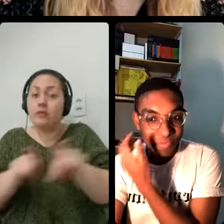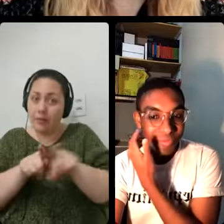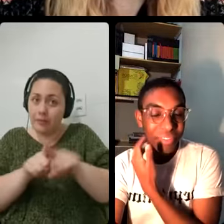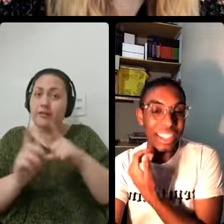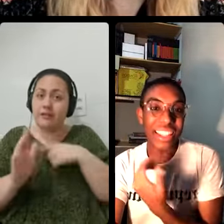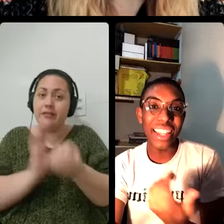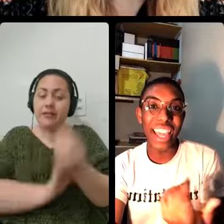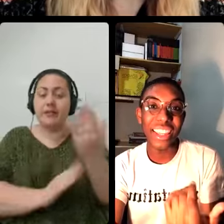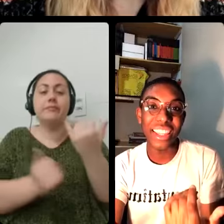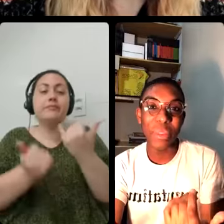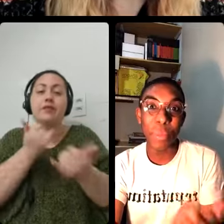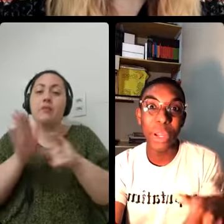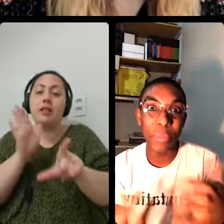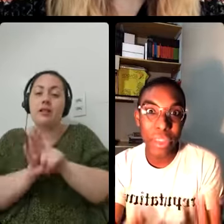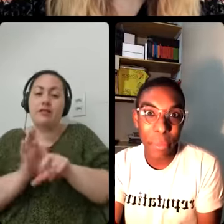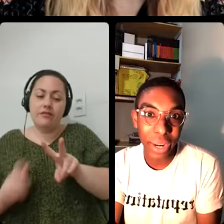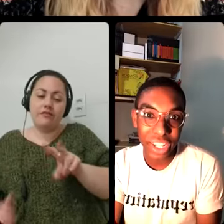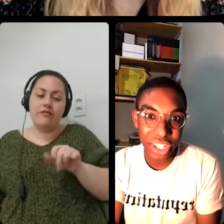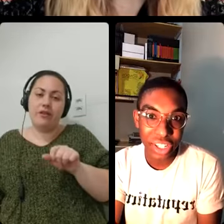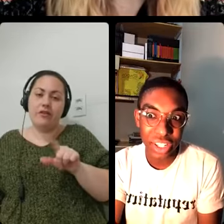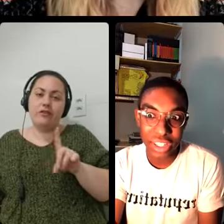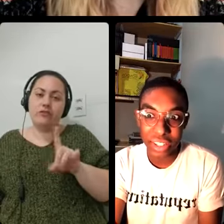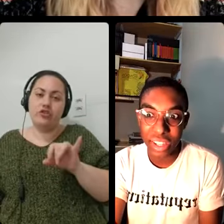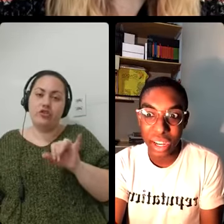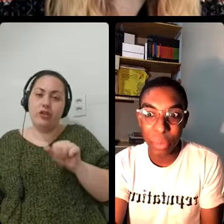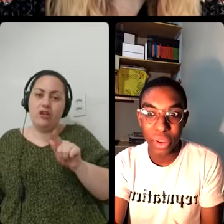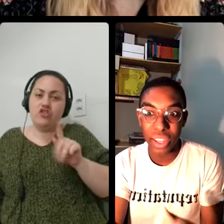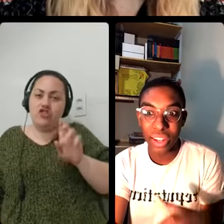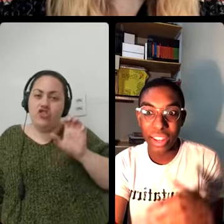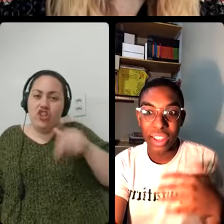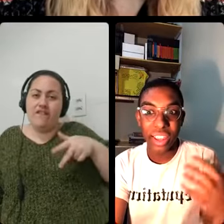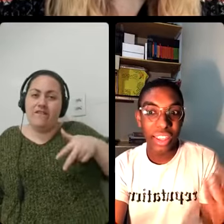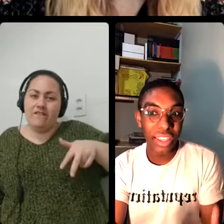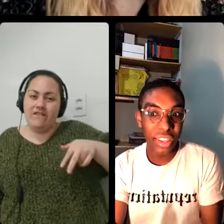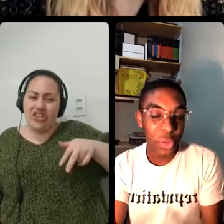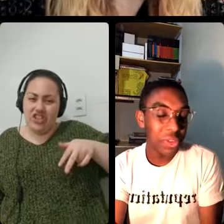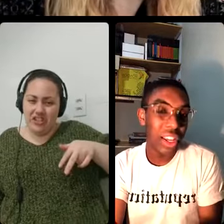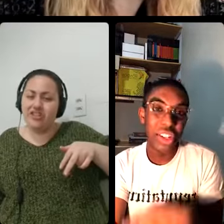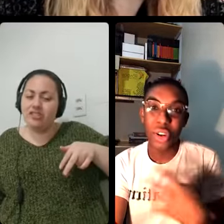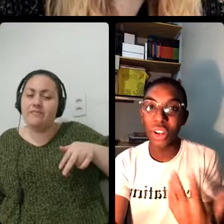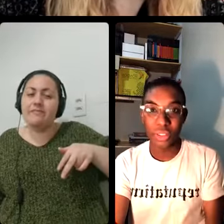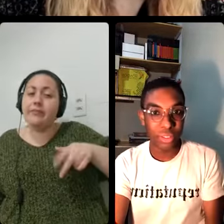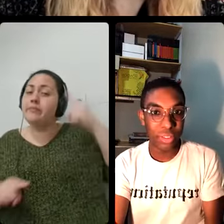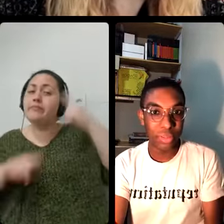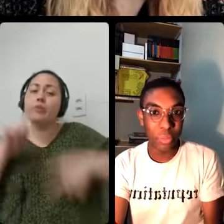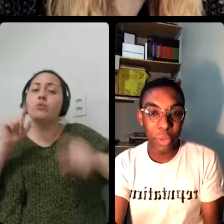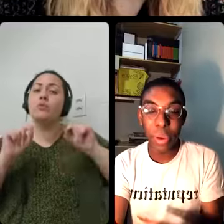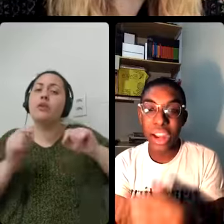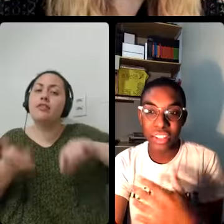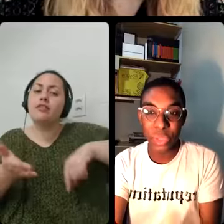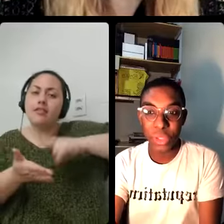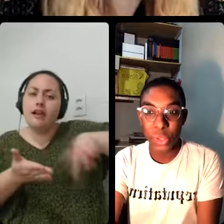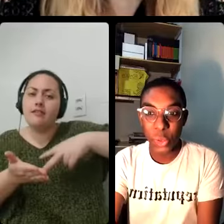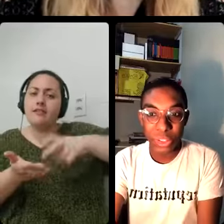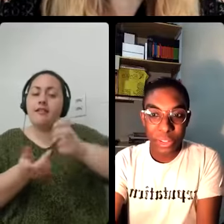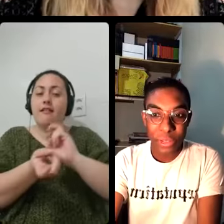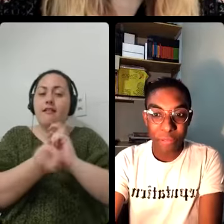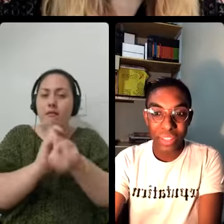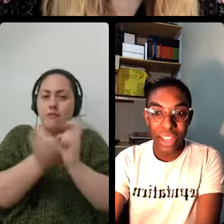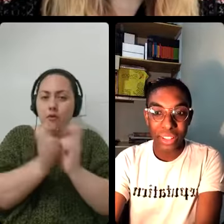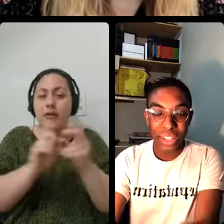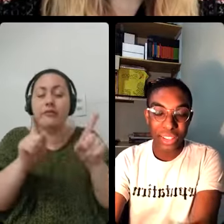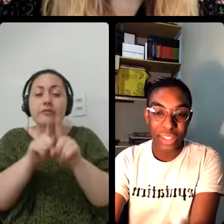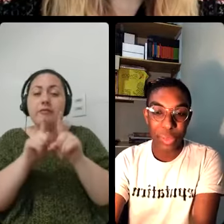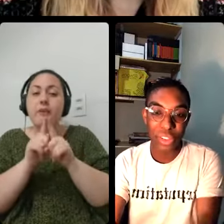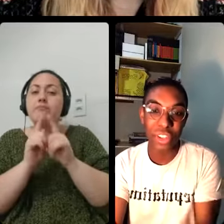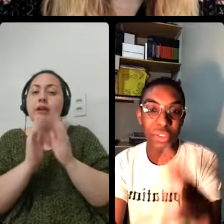Vadiagem, né, que proibia práticas de dança, capoeira e cultos religiosos por parte dessas pessoas,